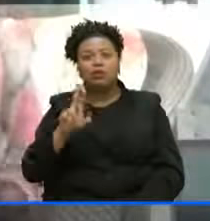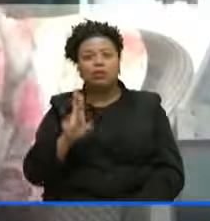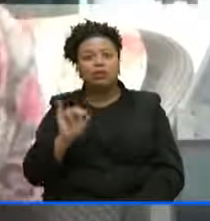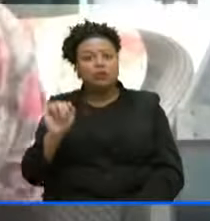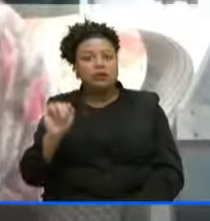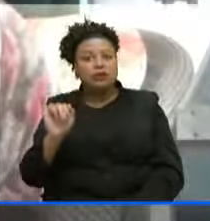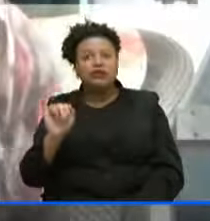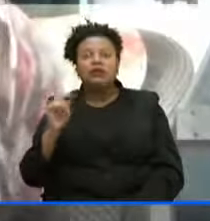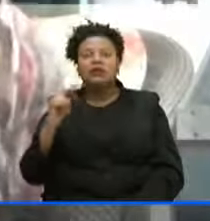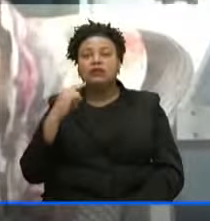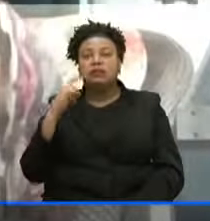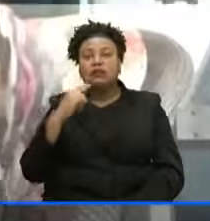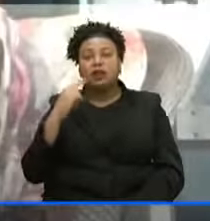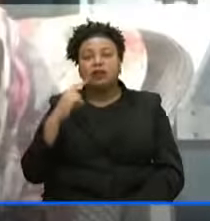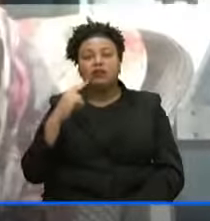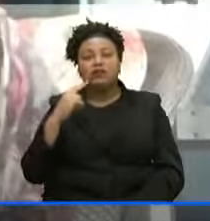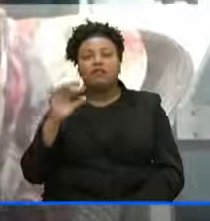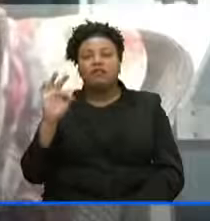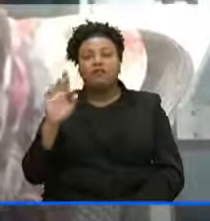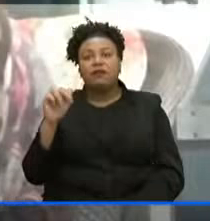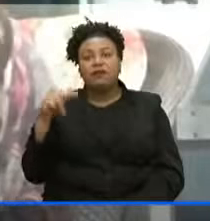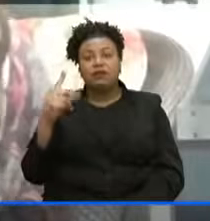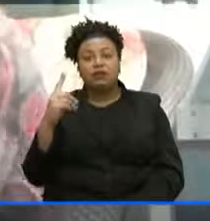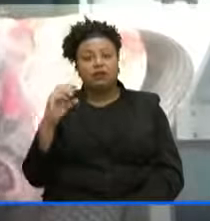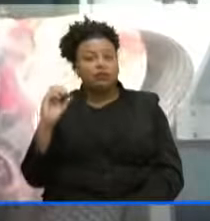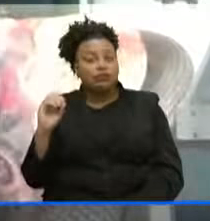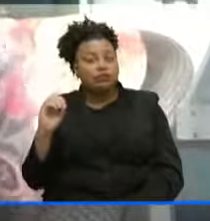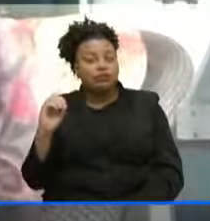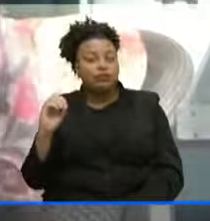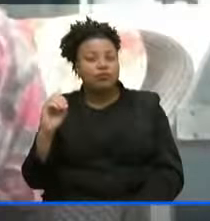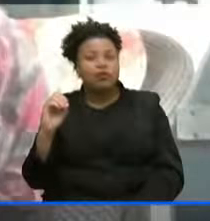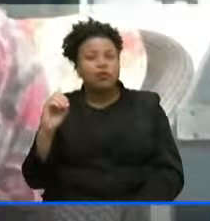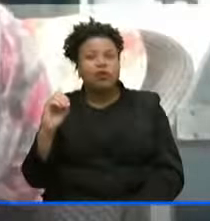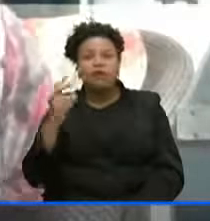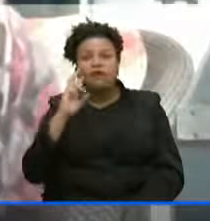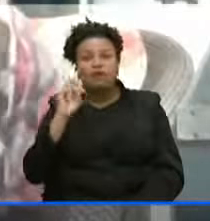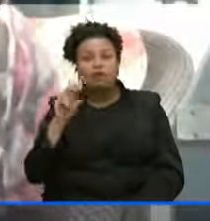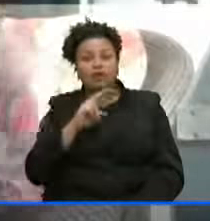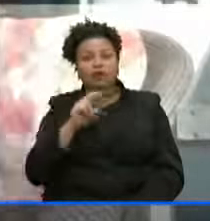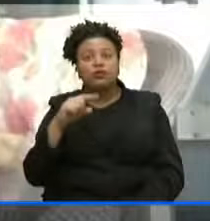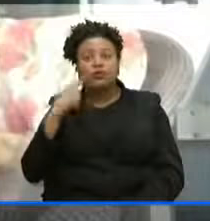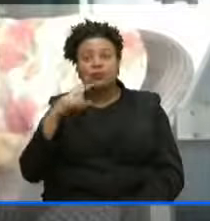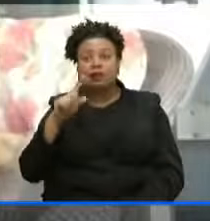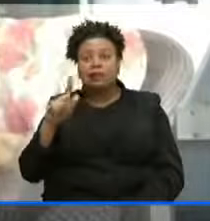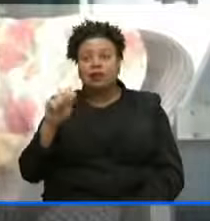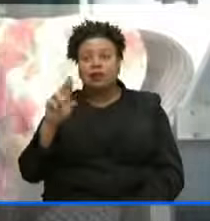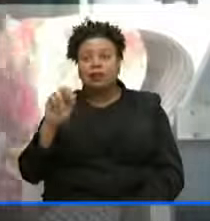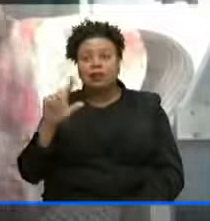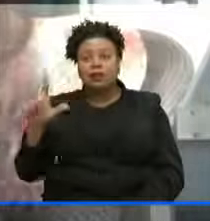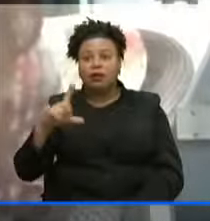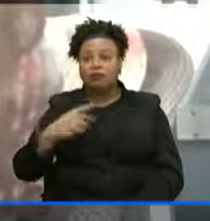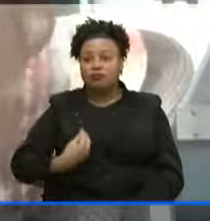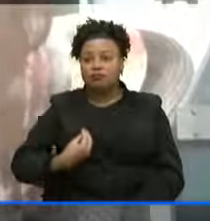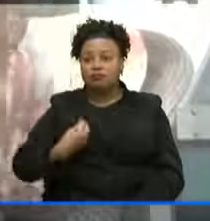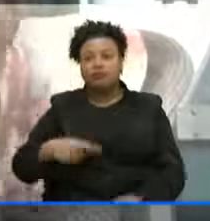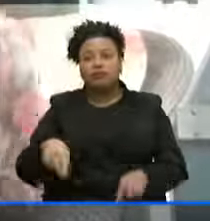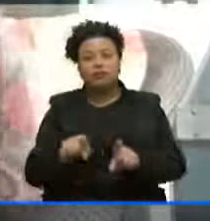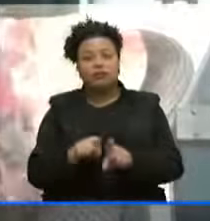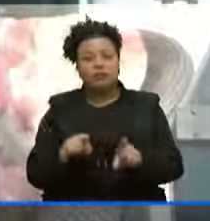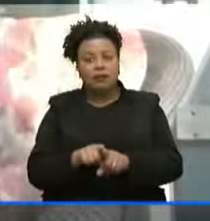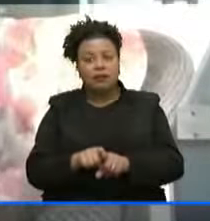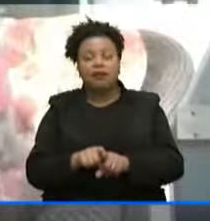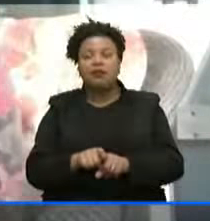Irigaray, deputado Fernando Marrone, vejo que Gabriel Souza também se encontra,